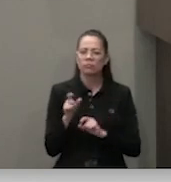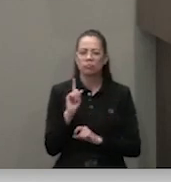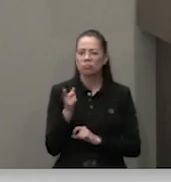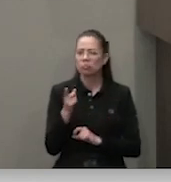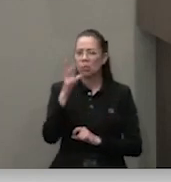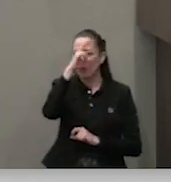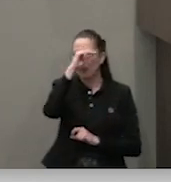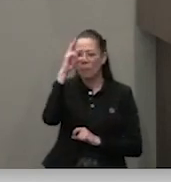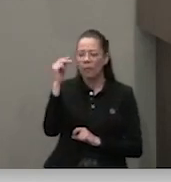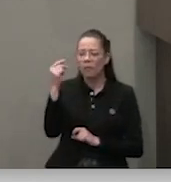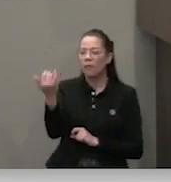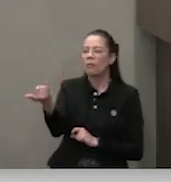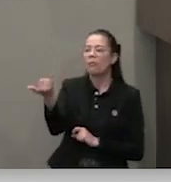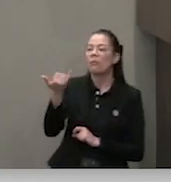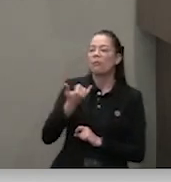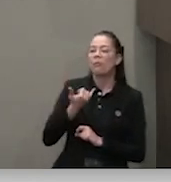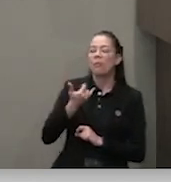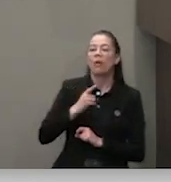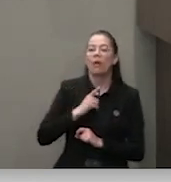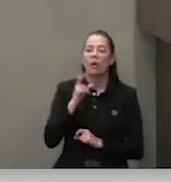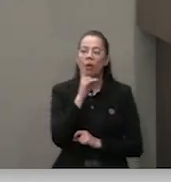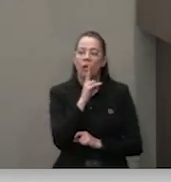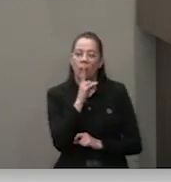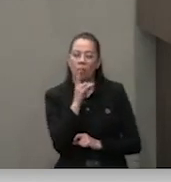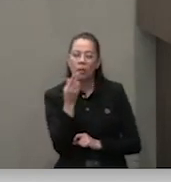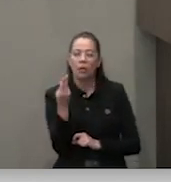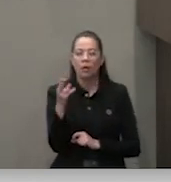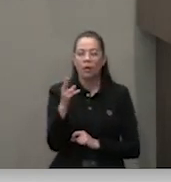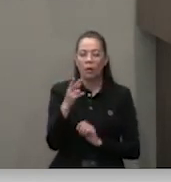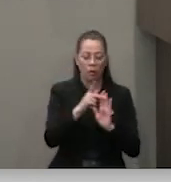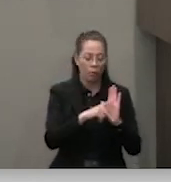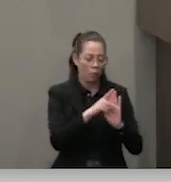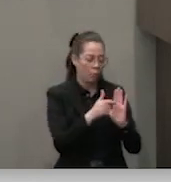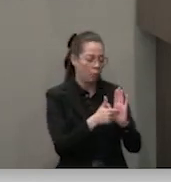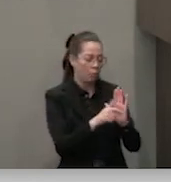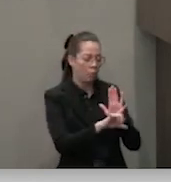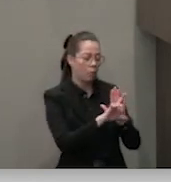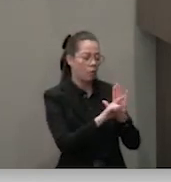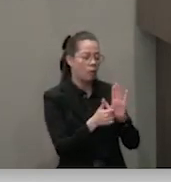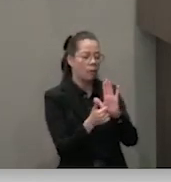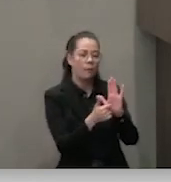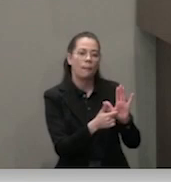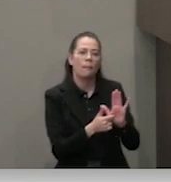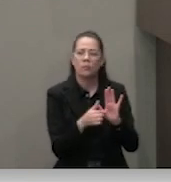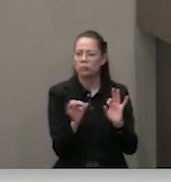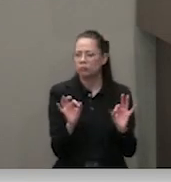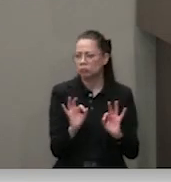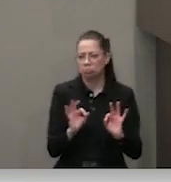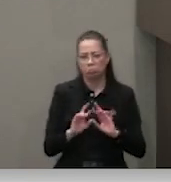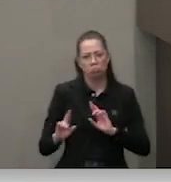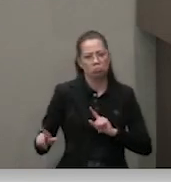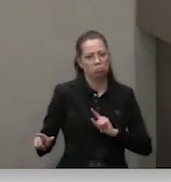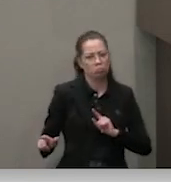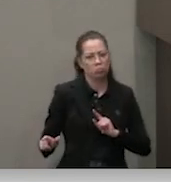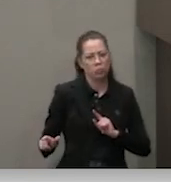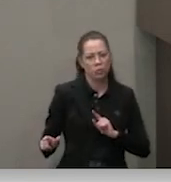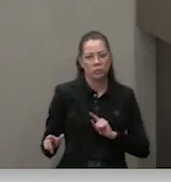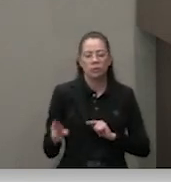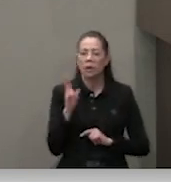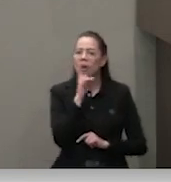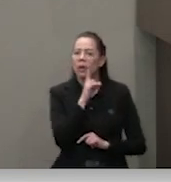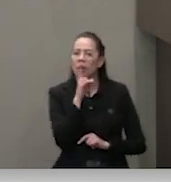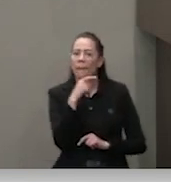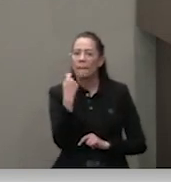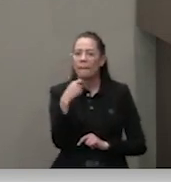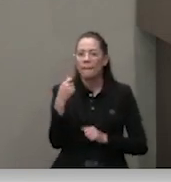o prefeito dizer que tem emergência ou botar num projeto de lei para contratação emergencial não a emergência tem que